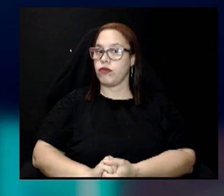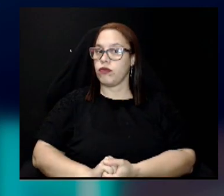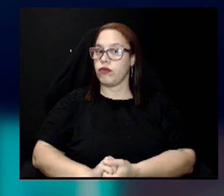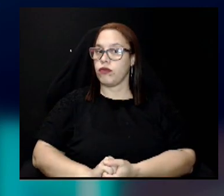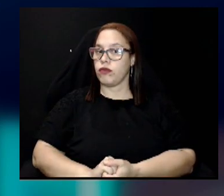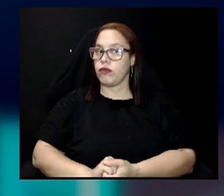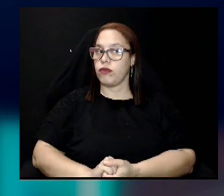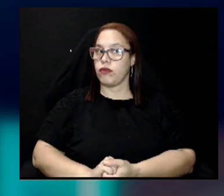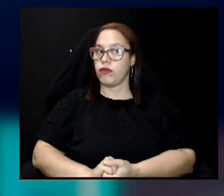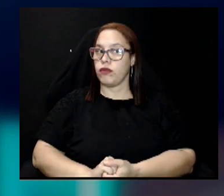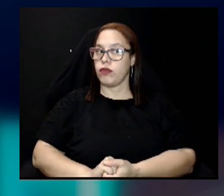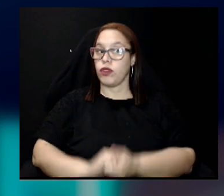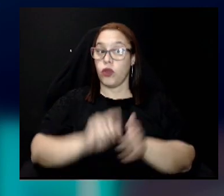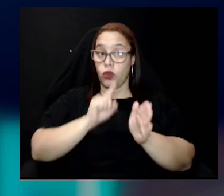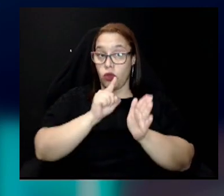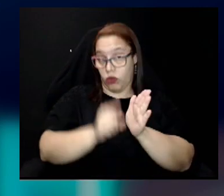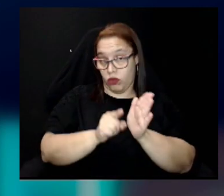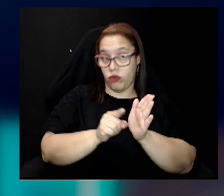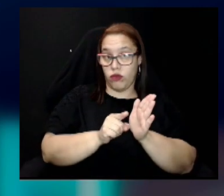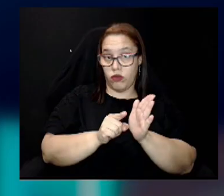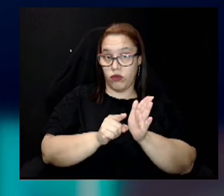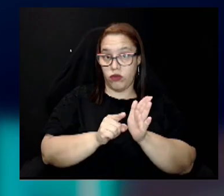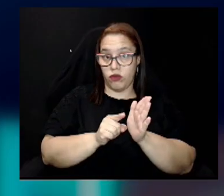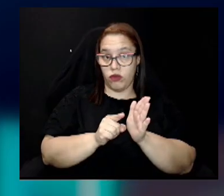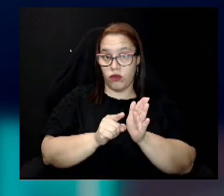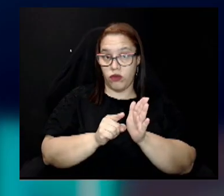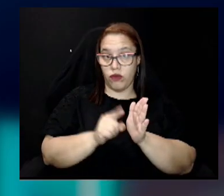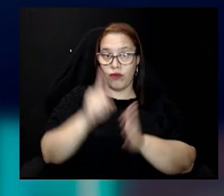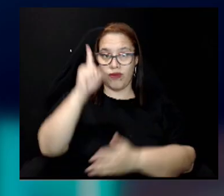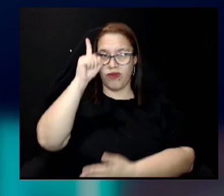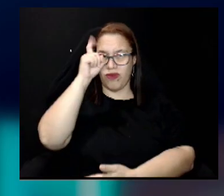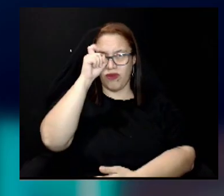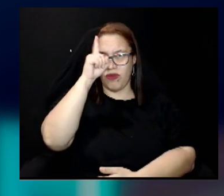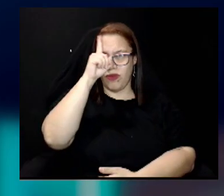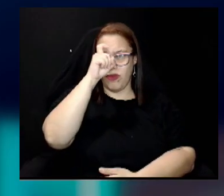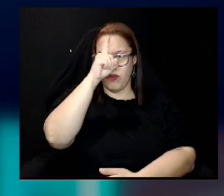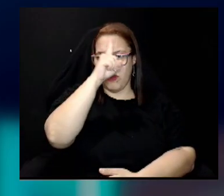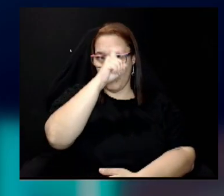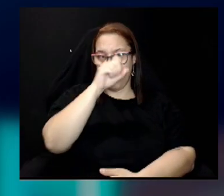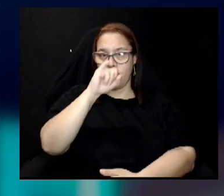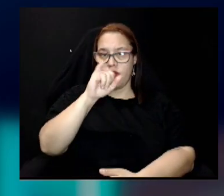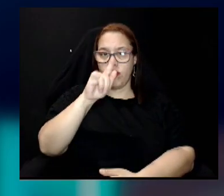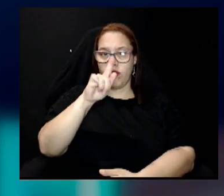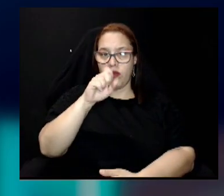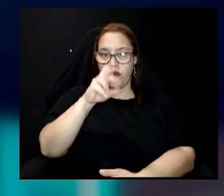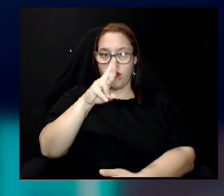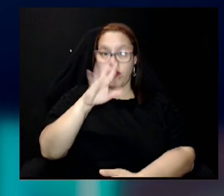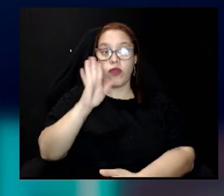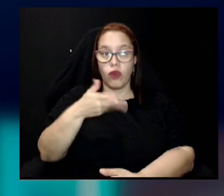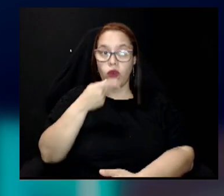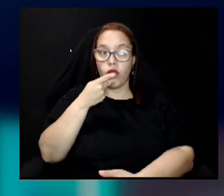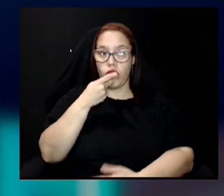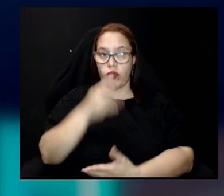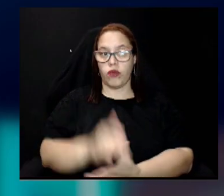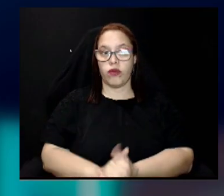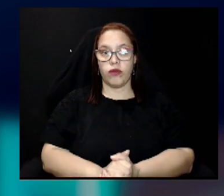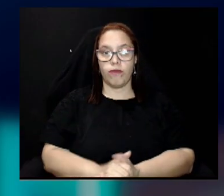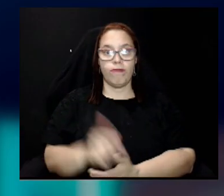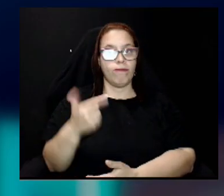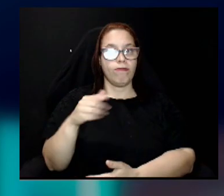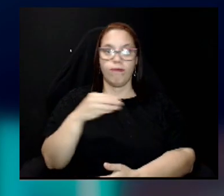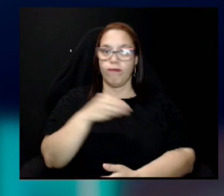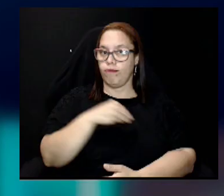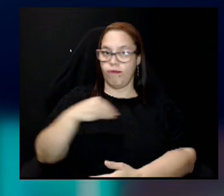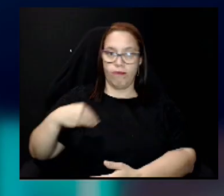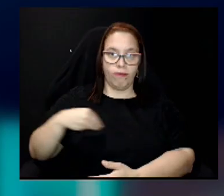Para o diagnóstico, ele é um diagnóstico difícil, como o Igor já falou. Não tem um exame de